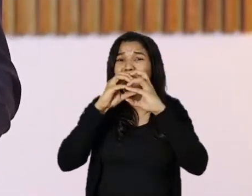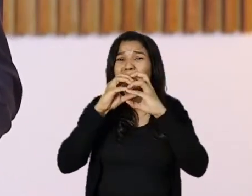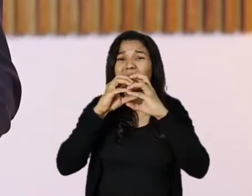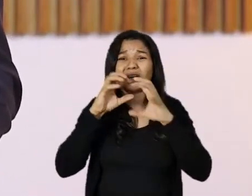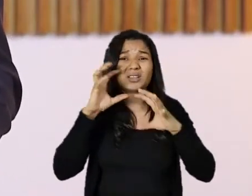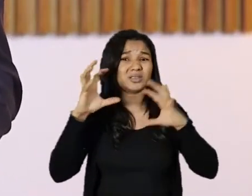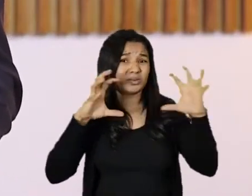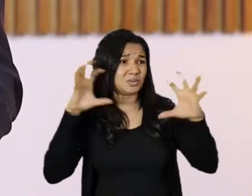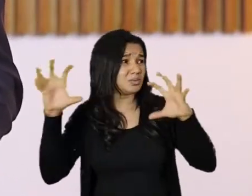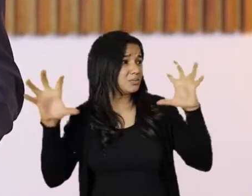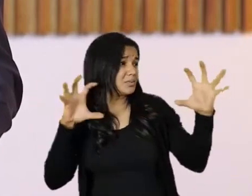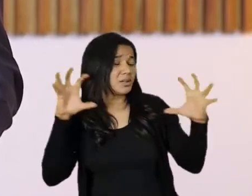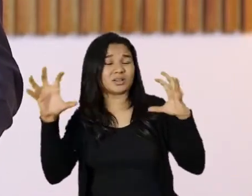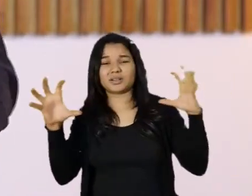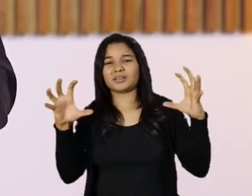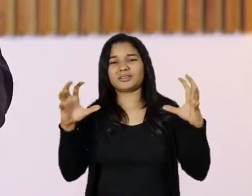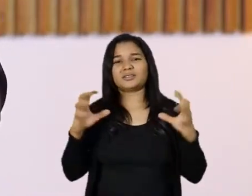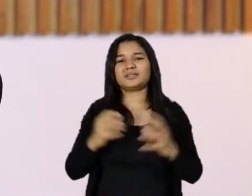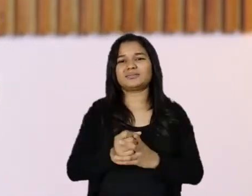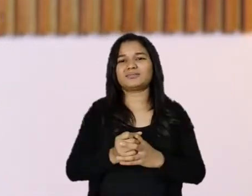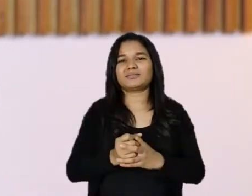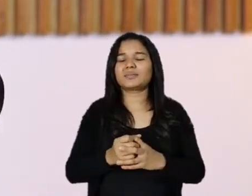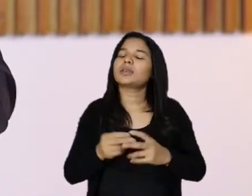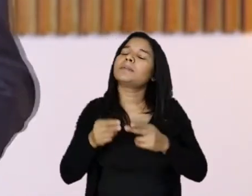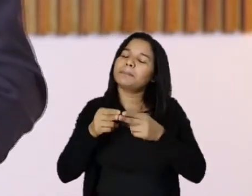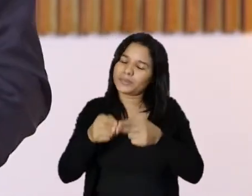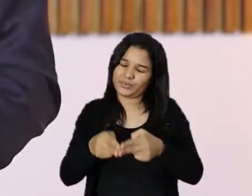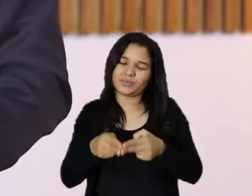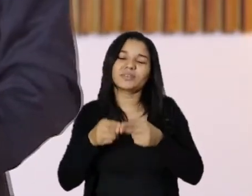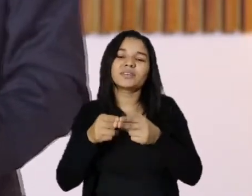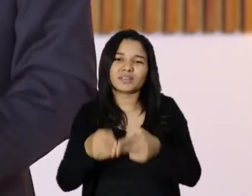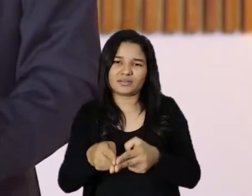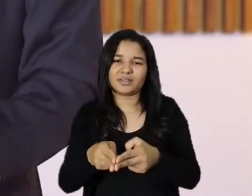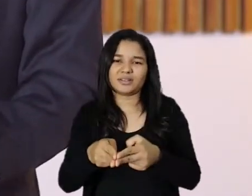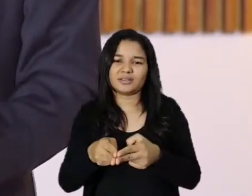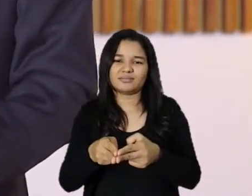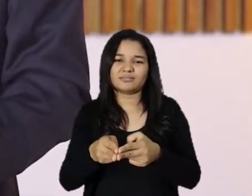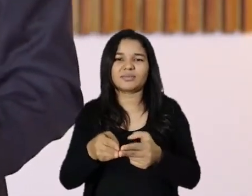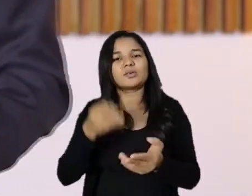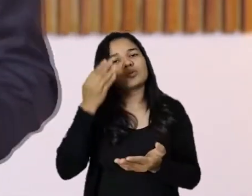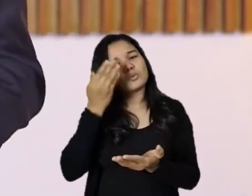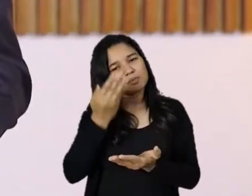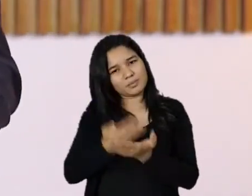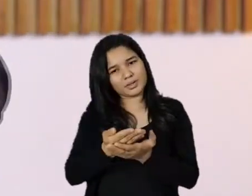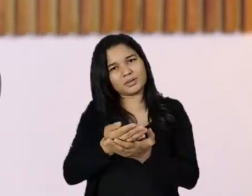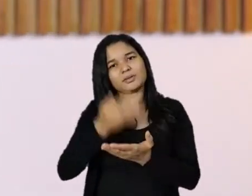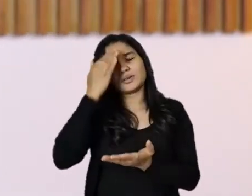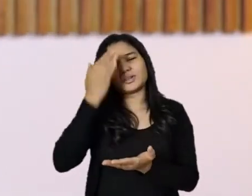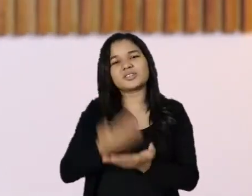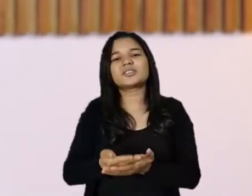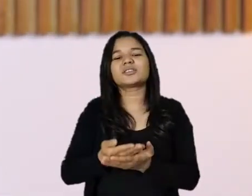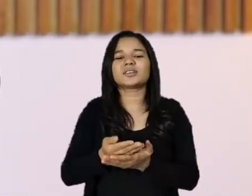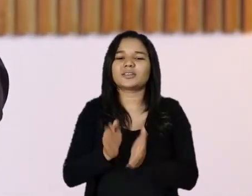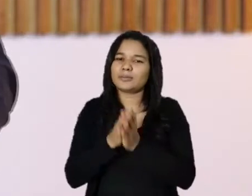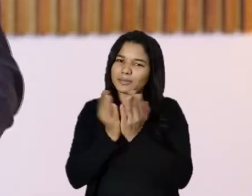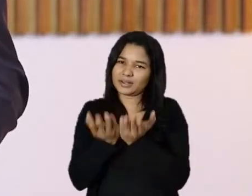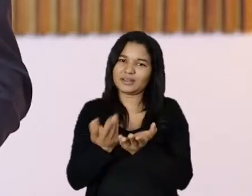mas Noé estava lá porque ele estava cumprindo a vontade de Deus. E do lado de fora, os pais, as mães,